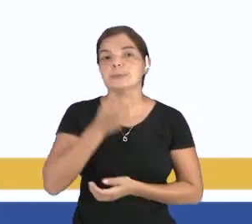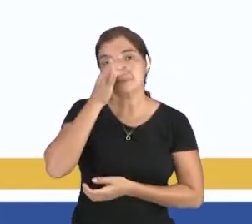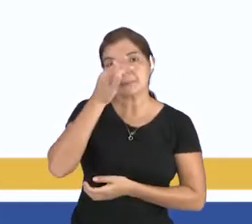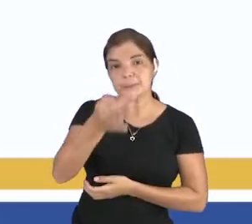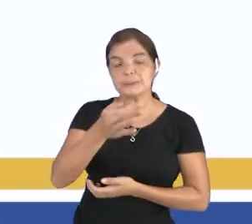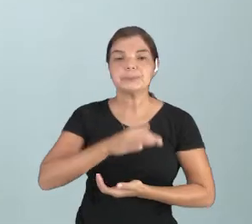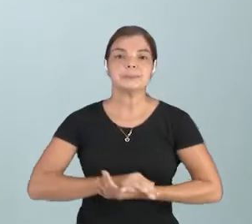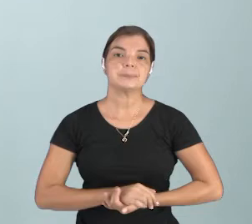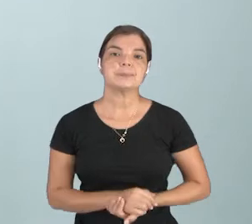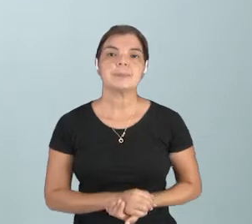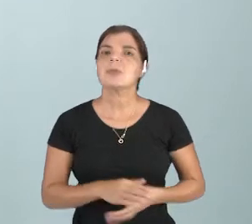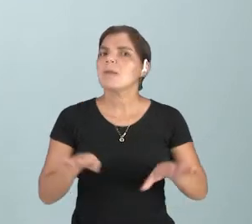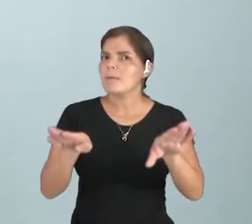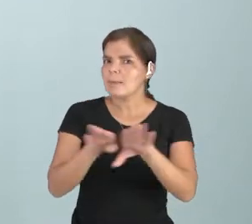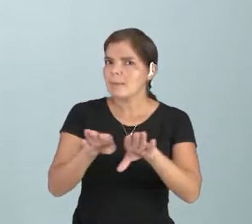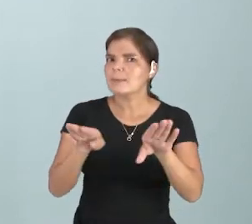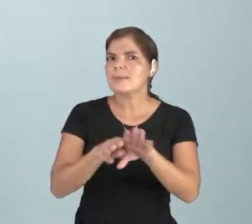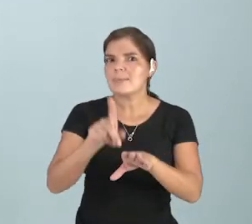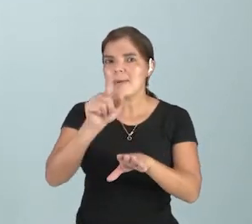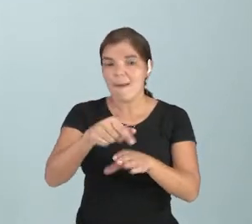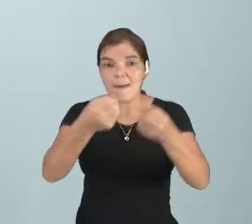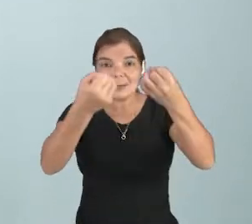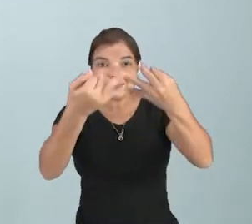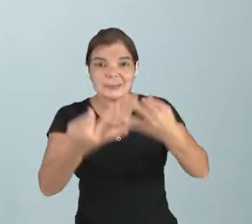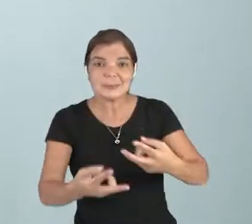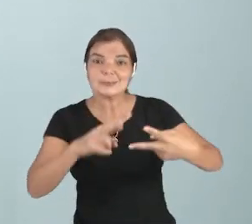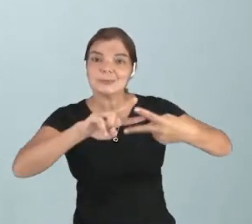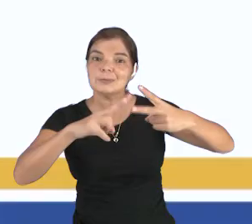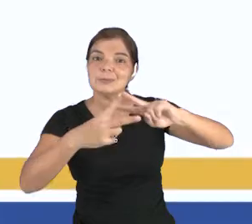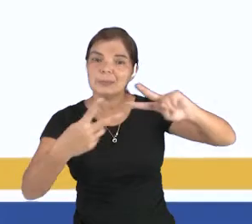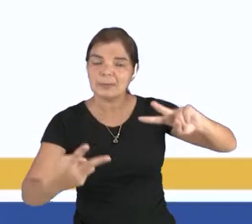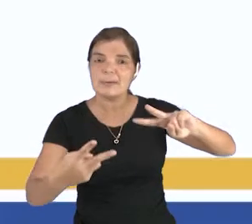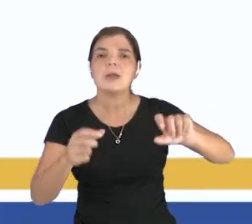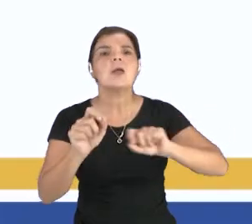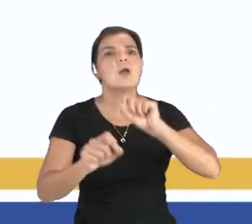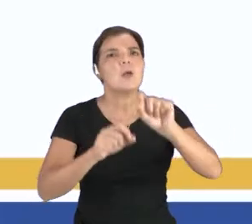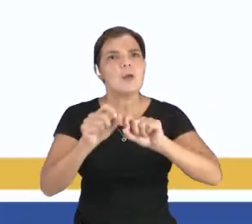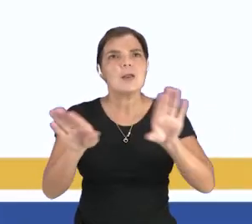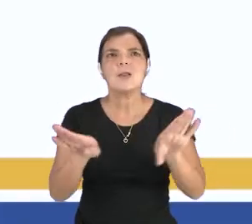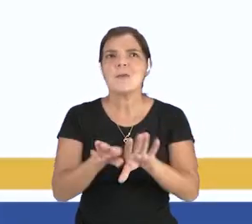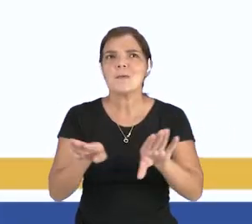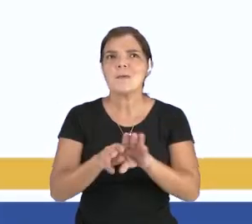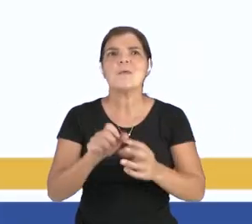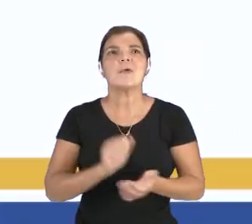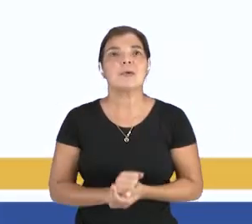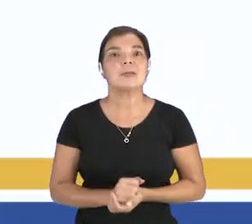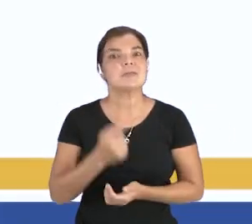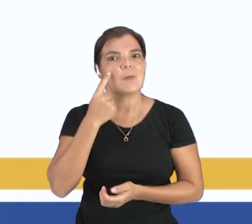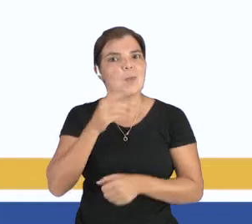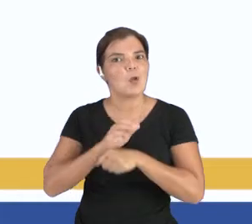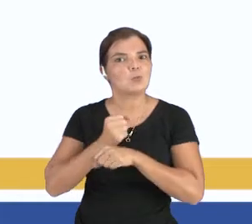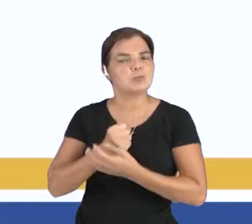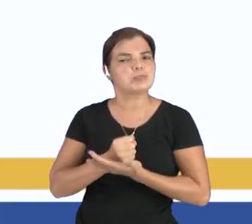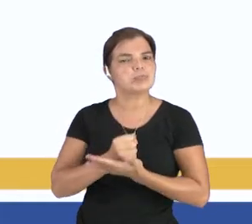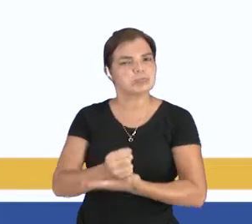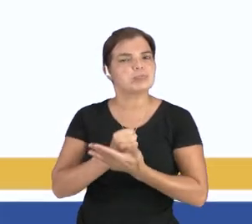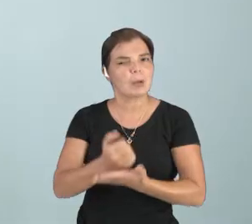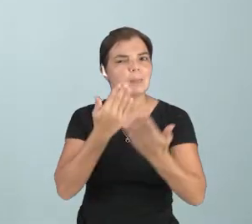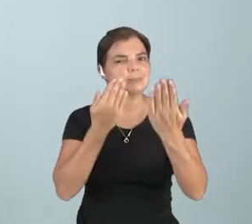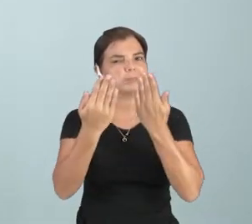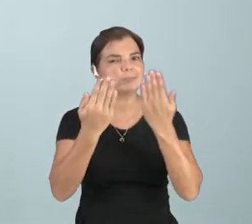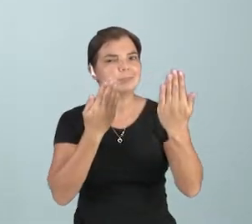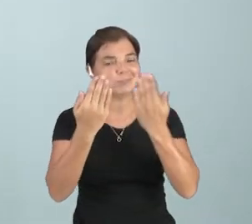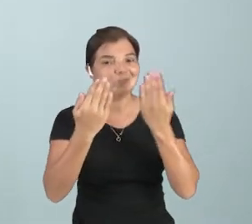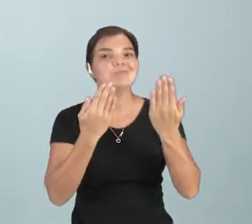futuras. Também, o aconselhamento genético, ele prevê a organização e o apoio psicológico, né, justamente para